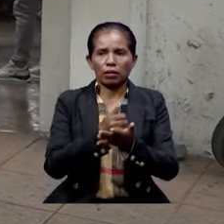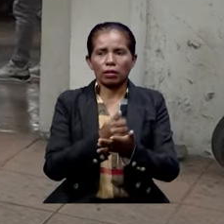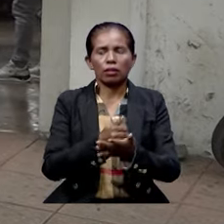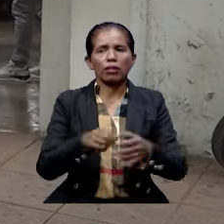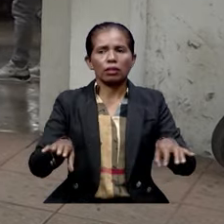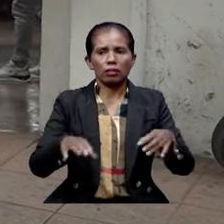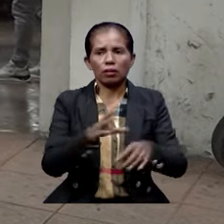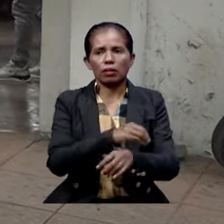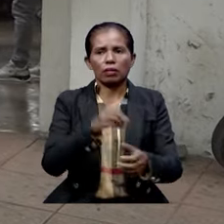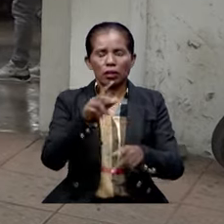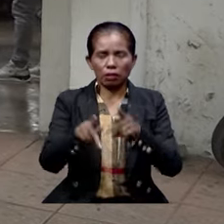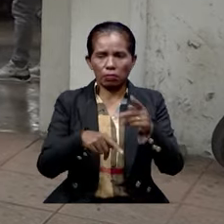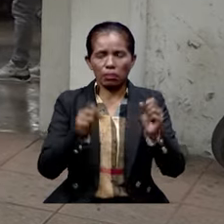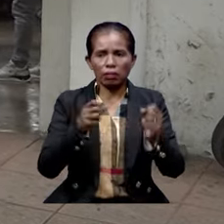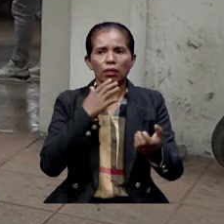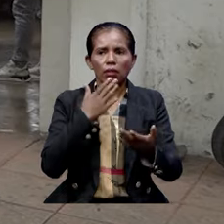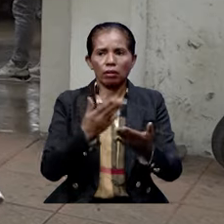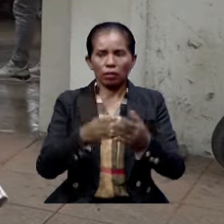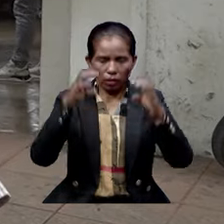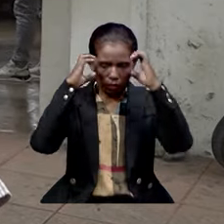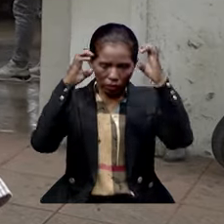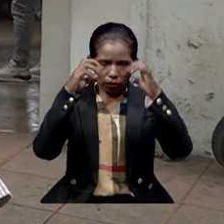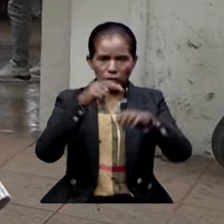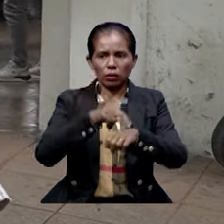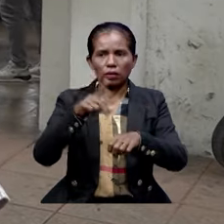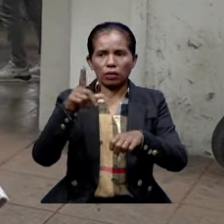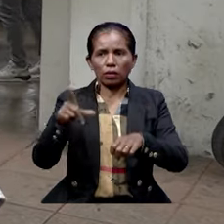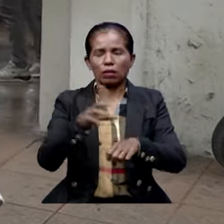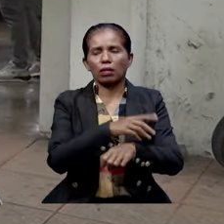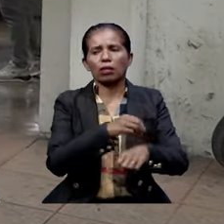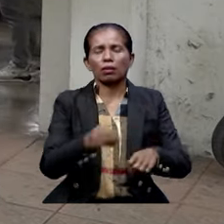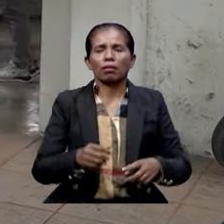Sistema, cria sistema para uma bela qualidade. Educação Nacional,